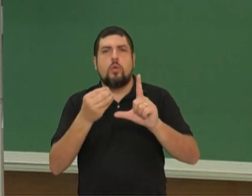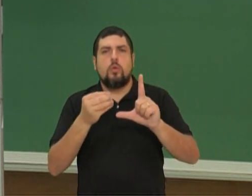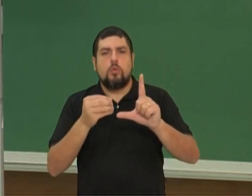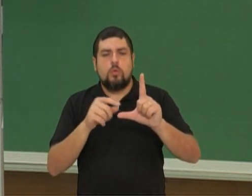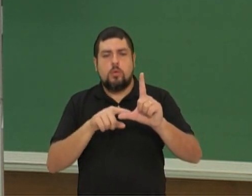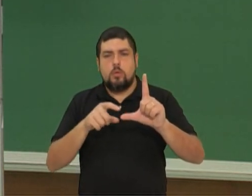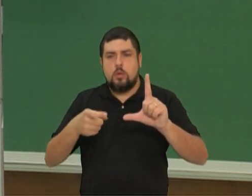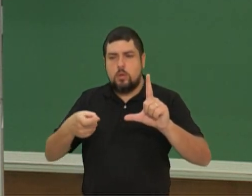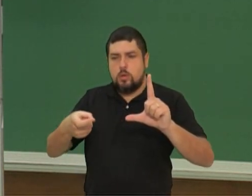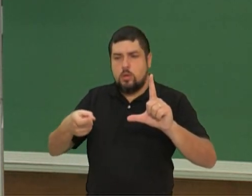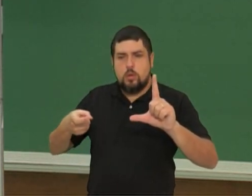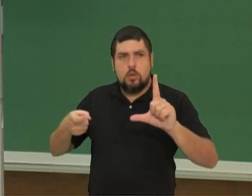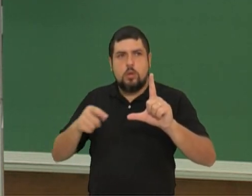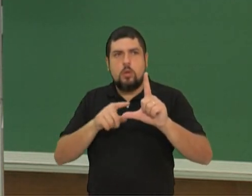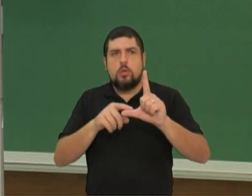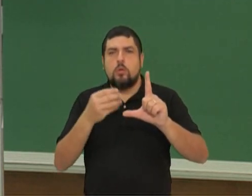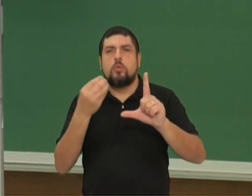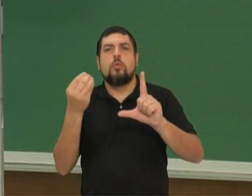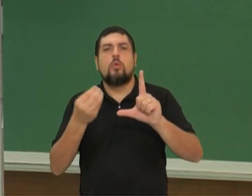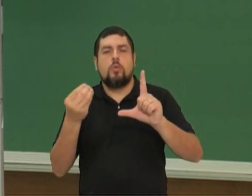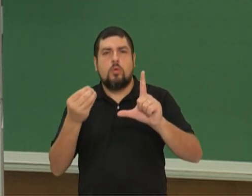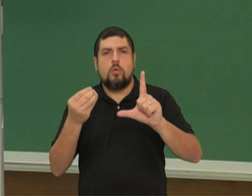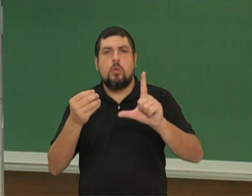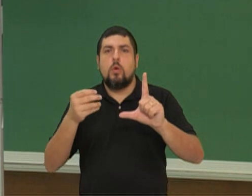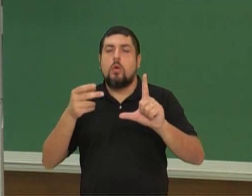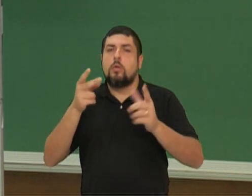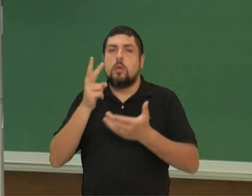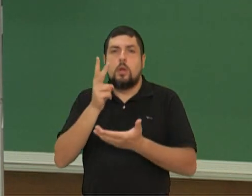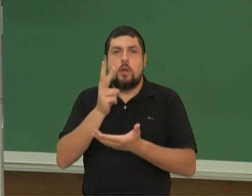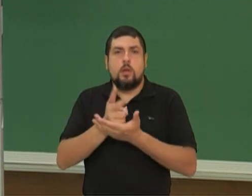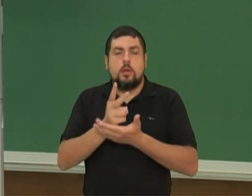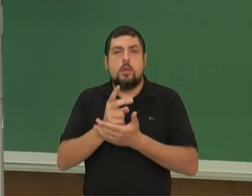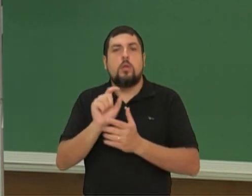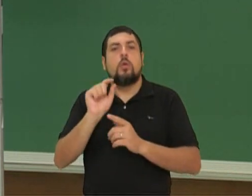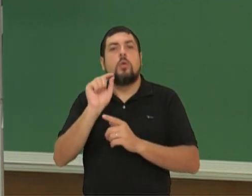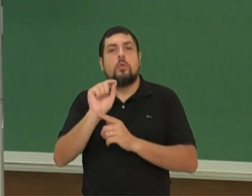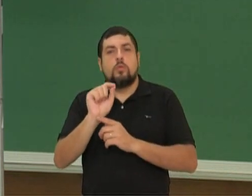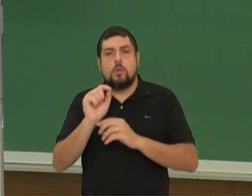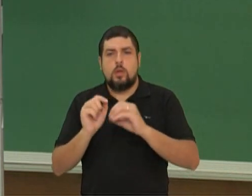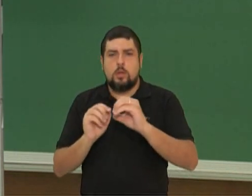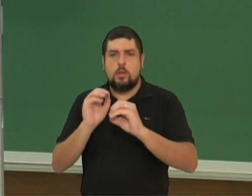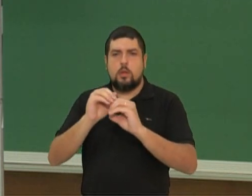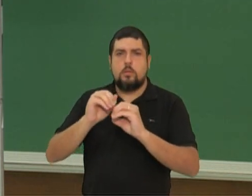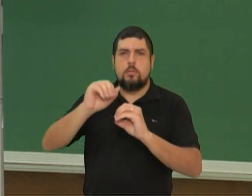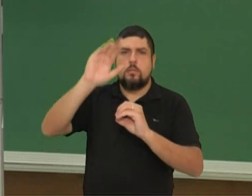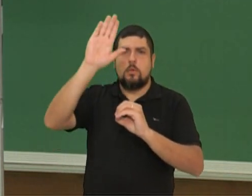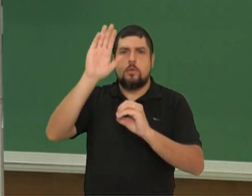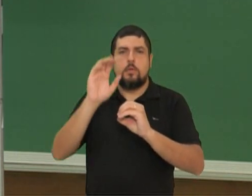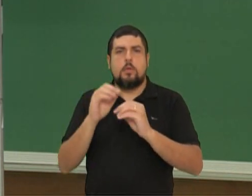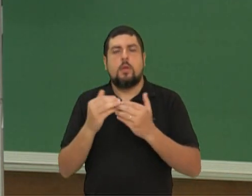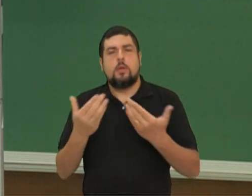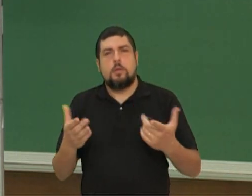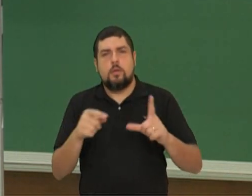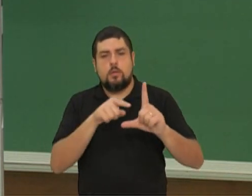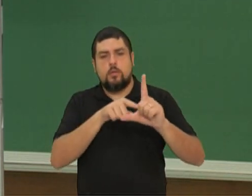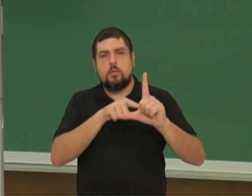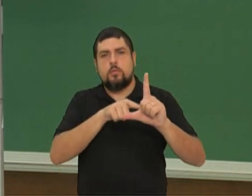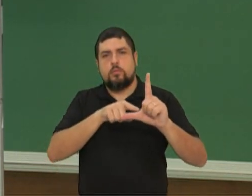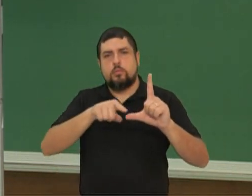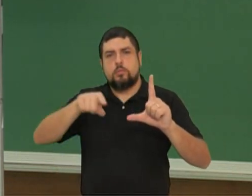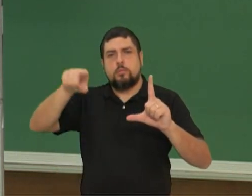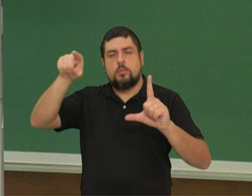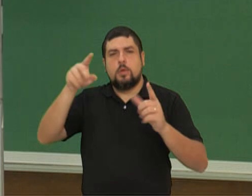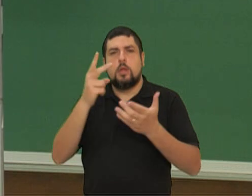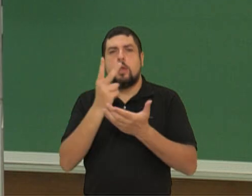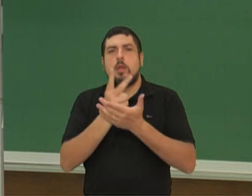x, todo contradomínio é valor maior que 0. Então, o gráfico